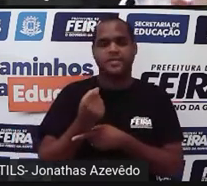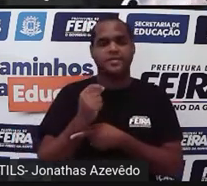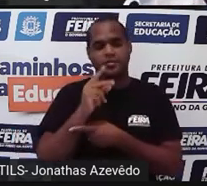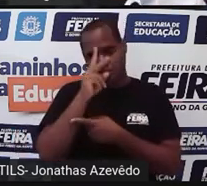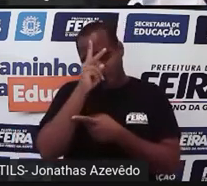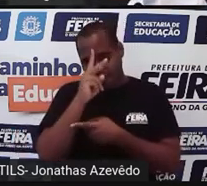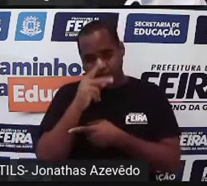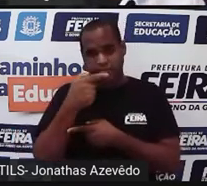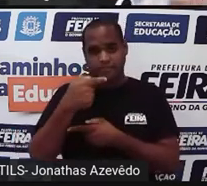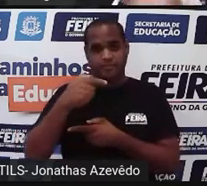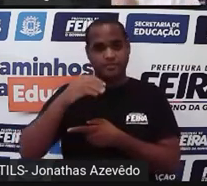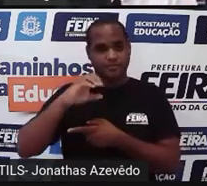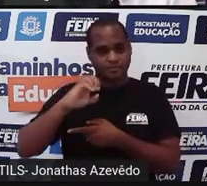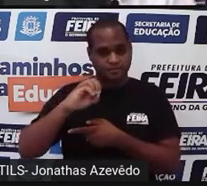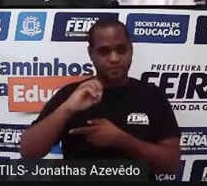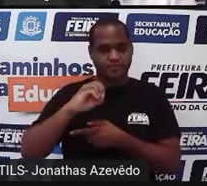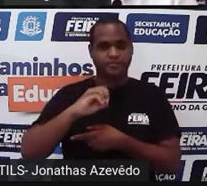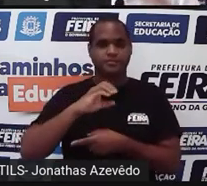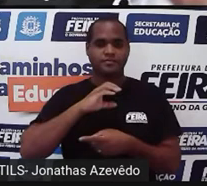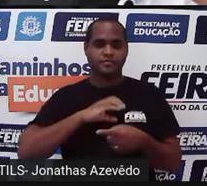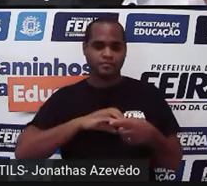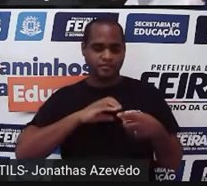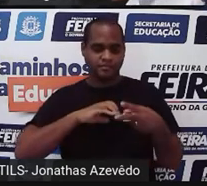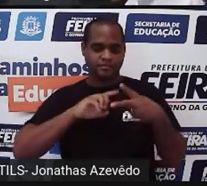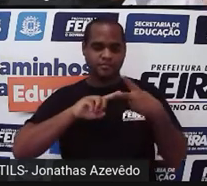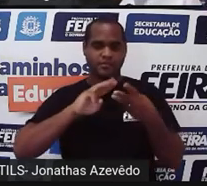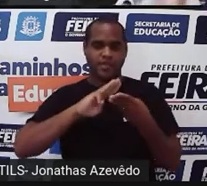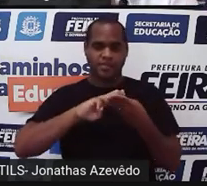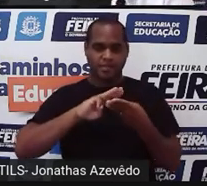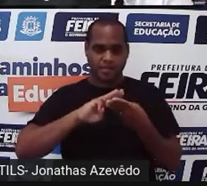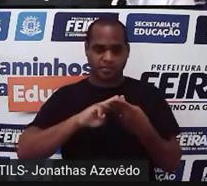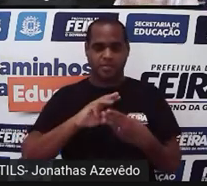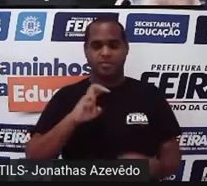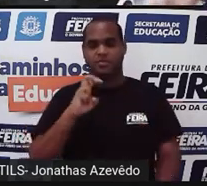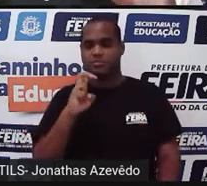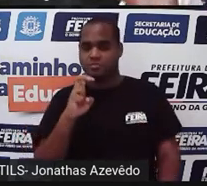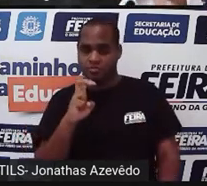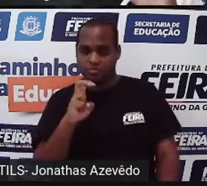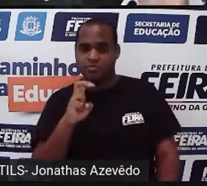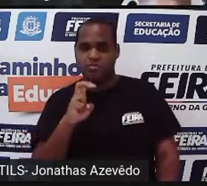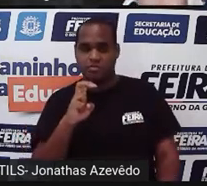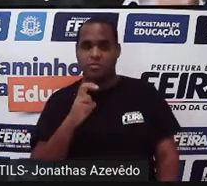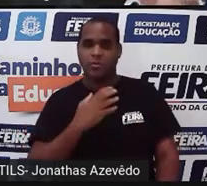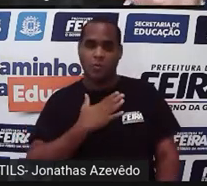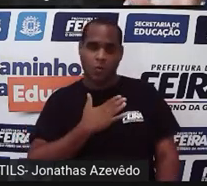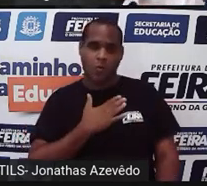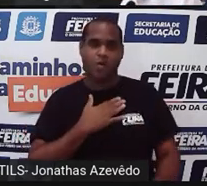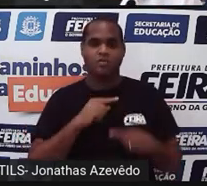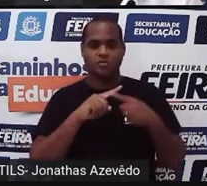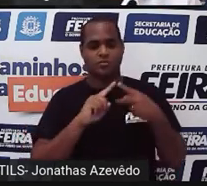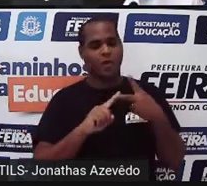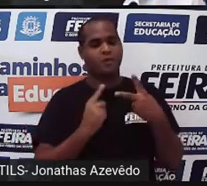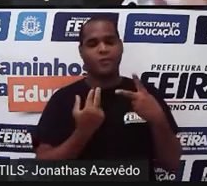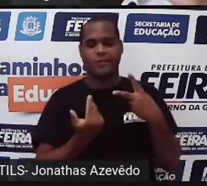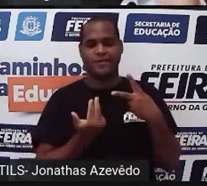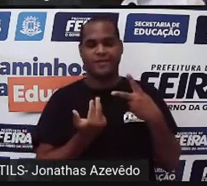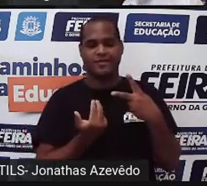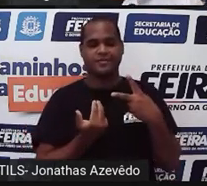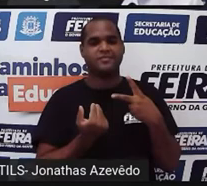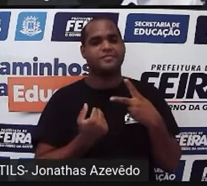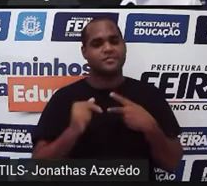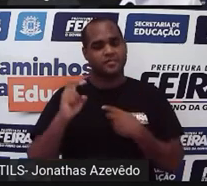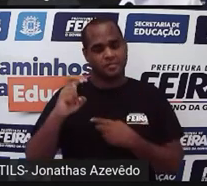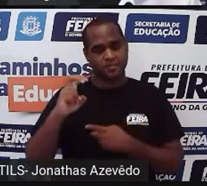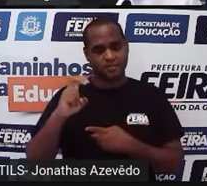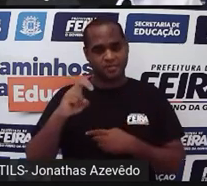alunos, história, 70 alunos, português e matemática, gosta dessas duas ao mesmo tempo,